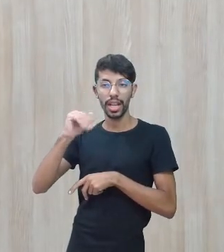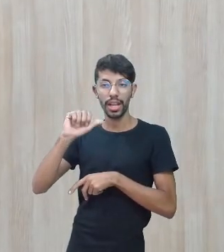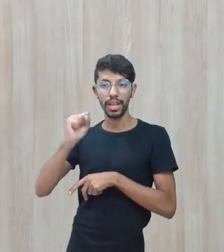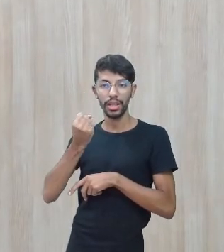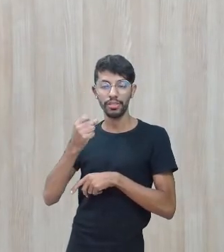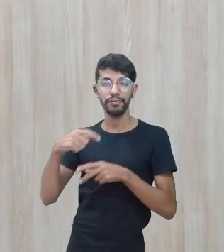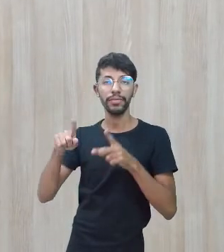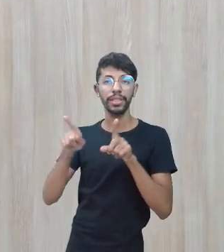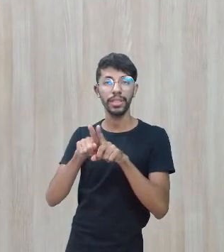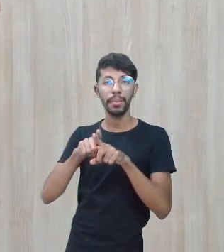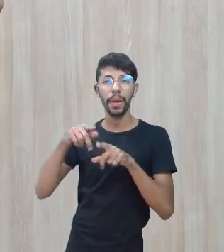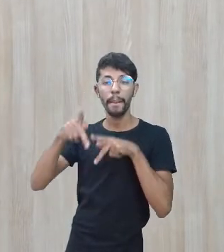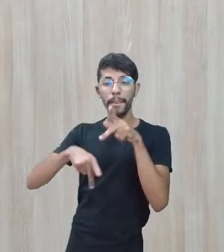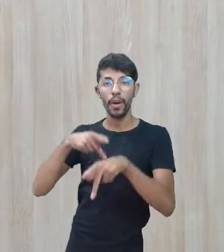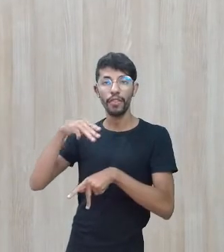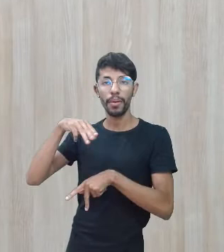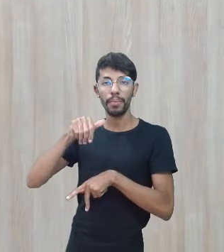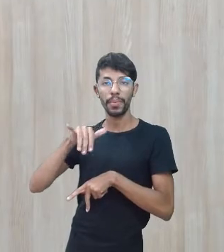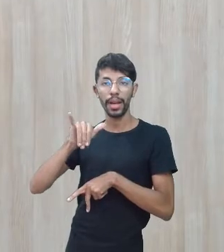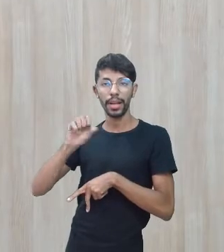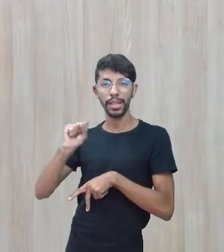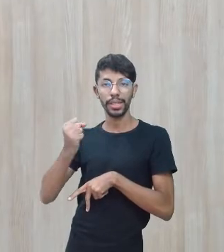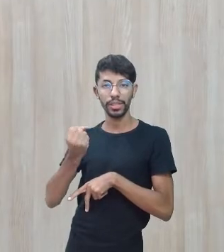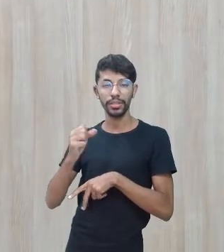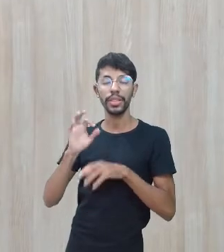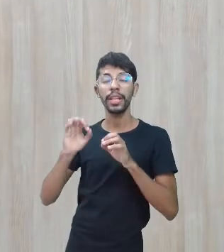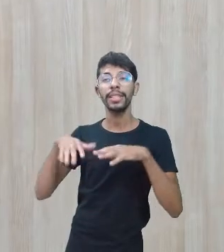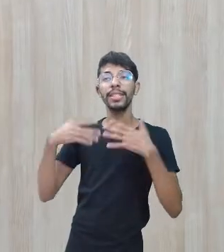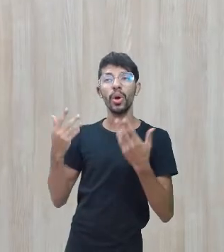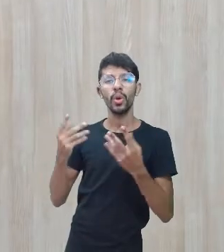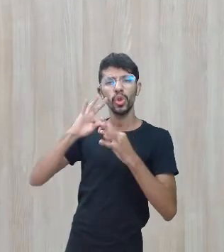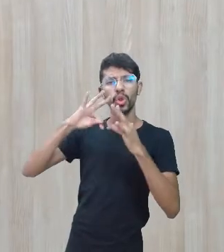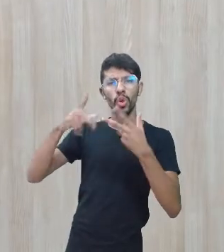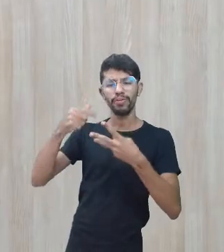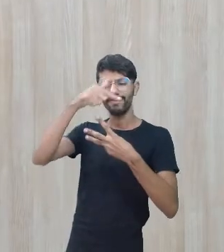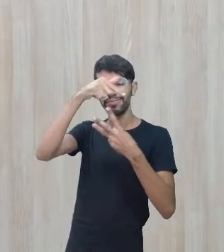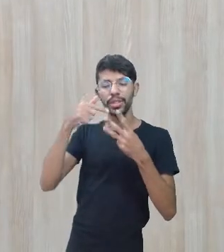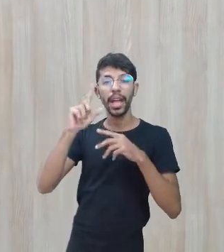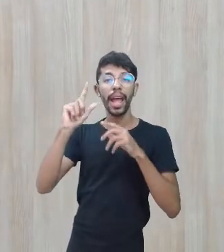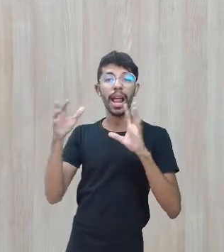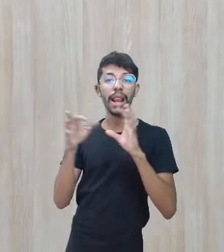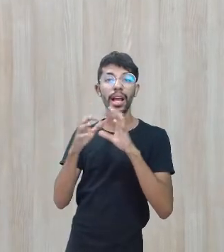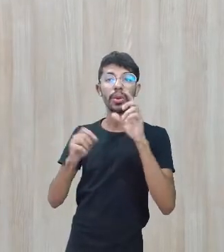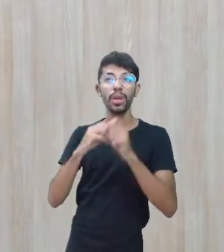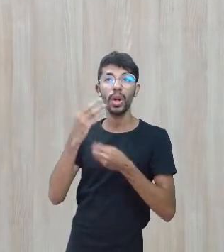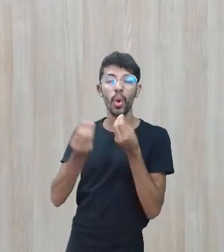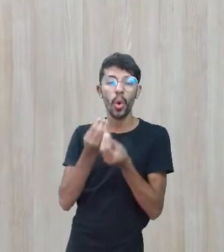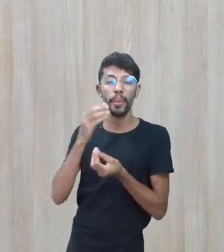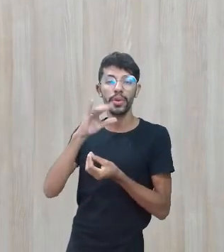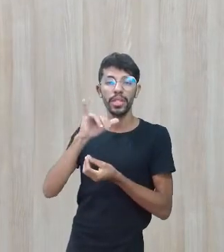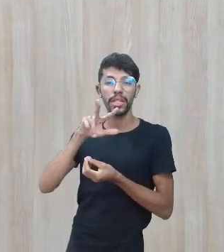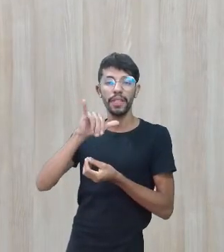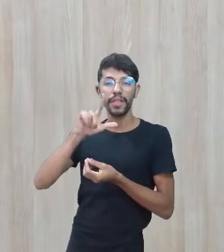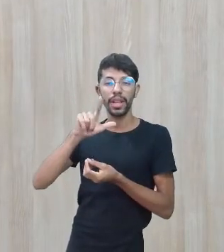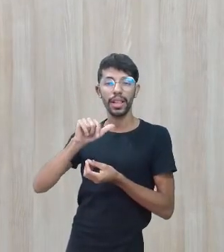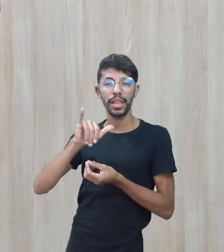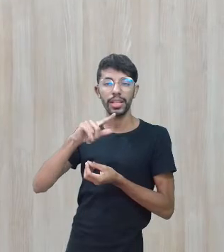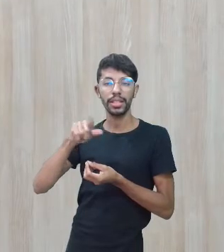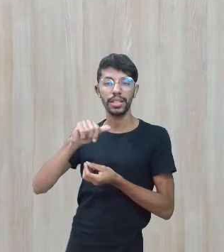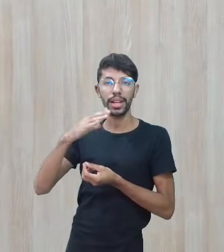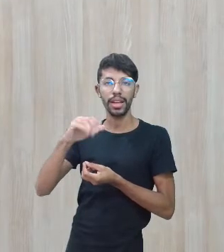eles aparecem enquanto civilizações. A gente, né, frequentemente a gente aborda isso, civilização. Então, uma vez a gente,